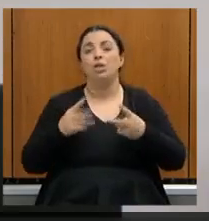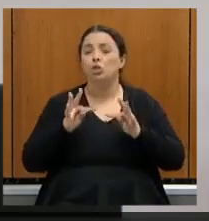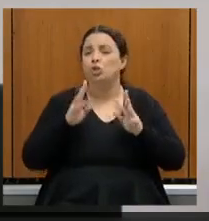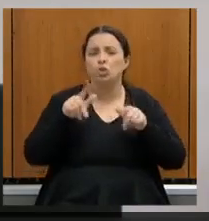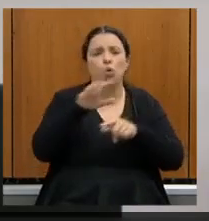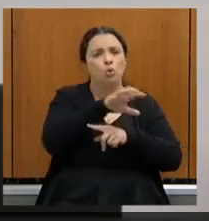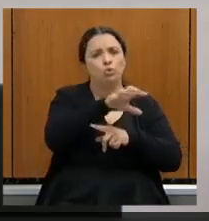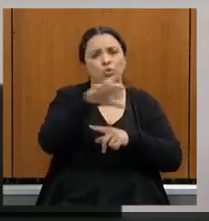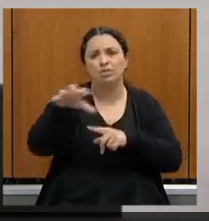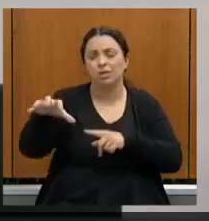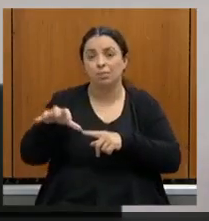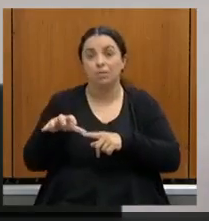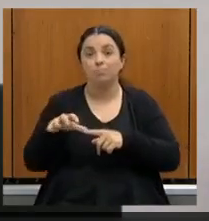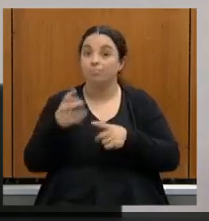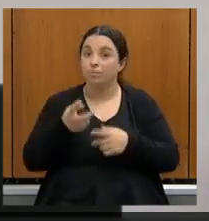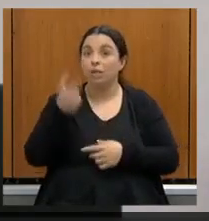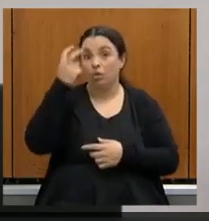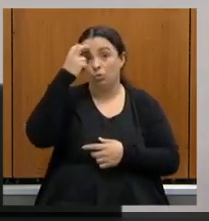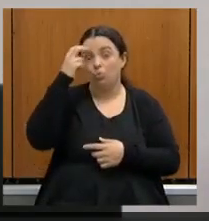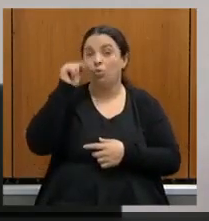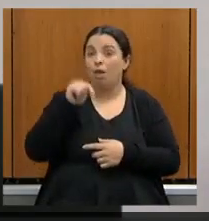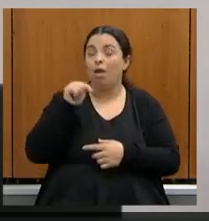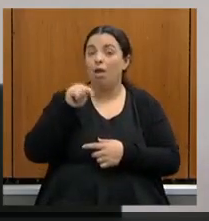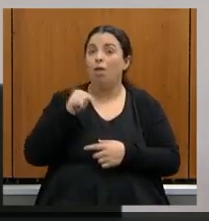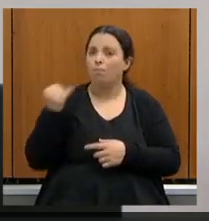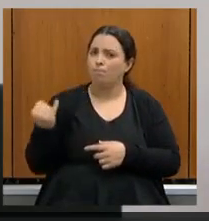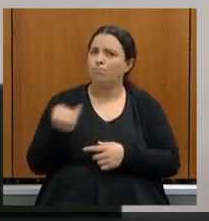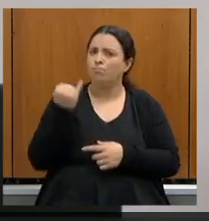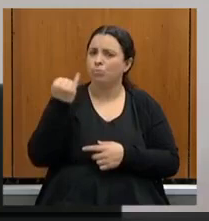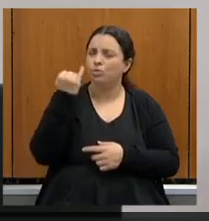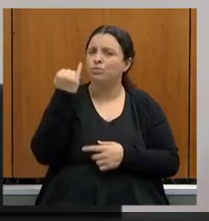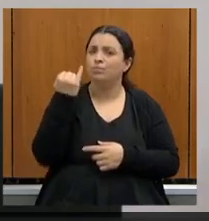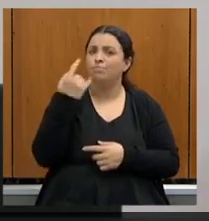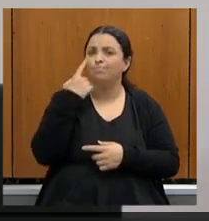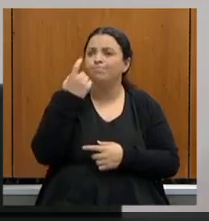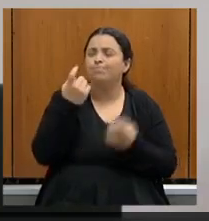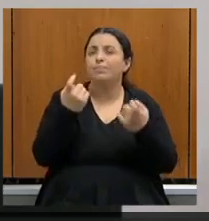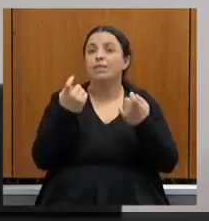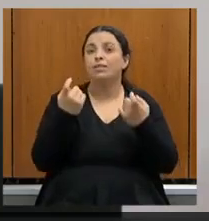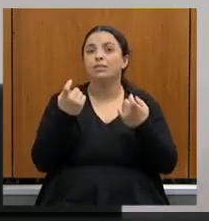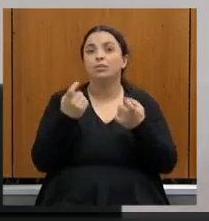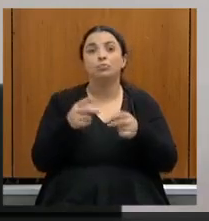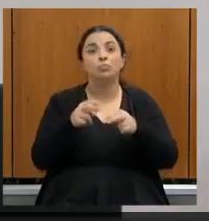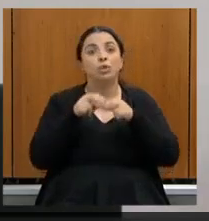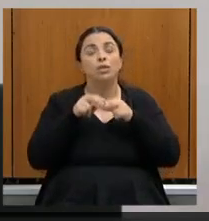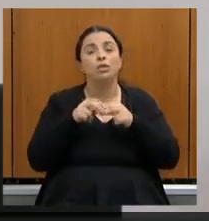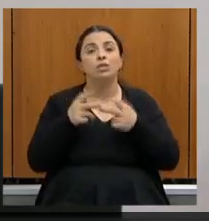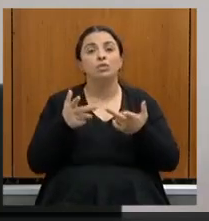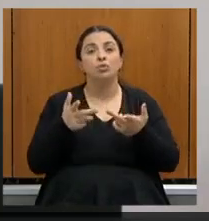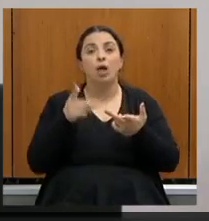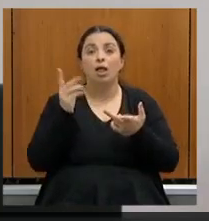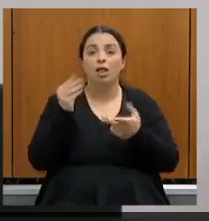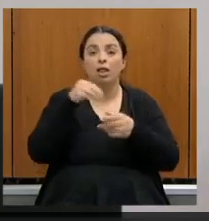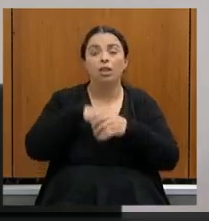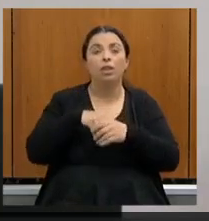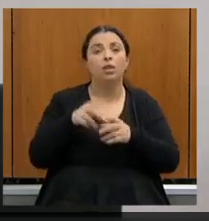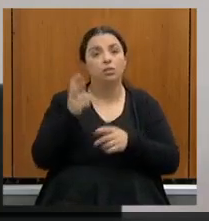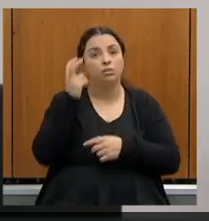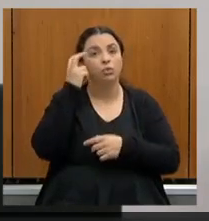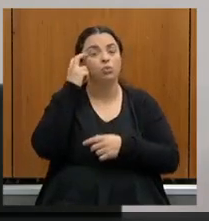e a cultura é um segmento muito interessante porque na cultura